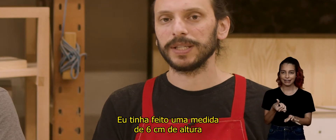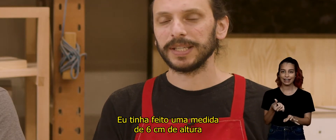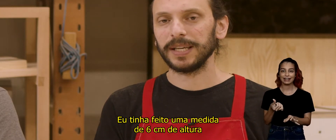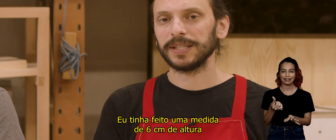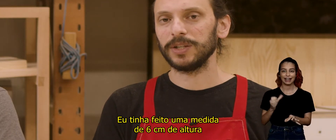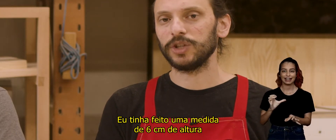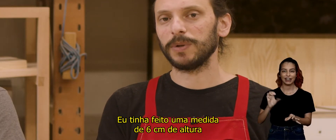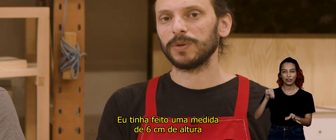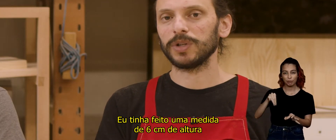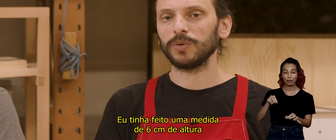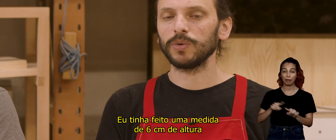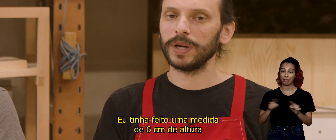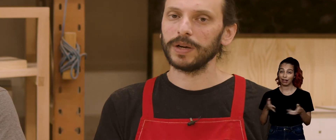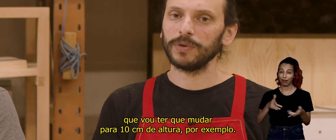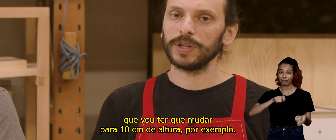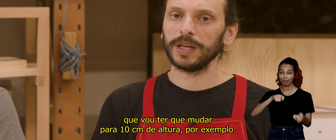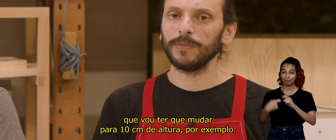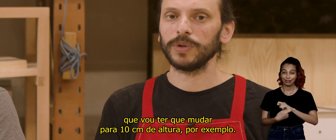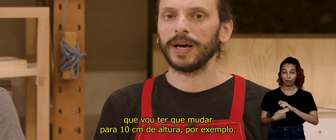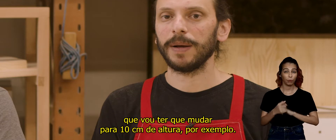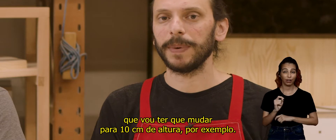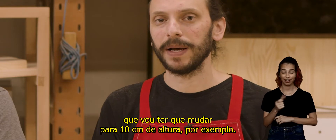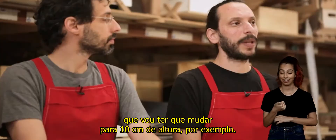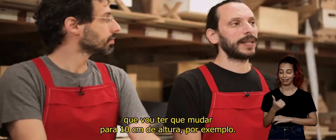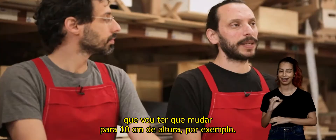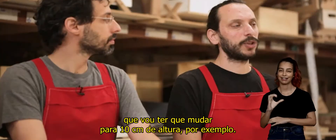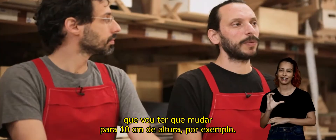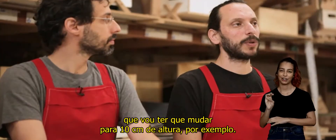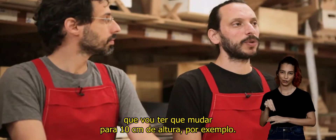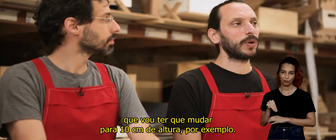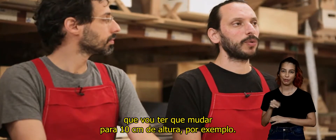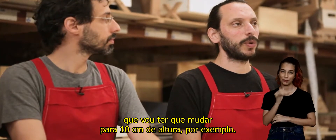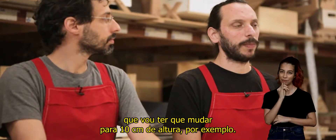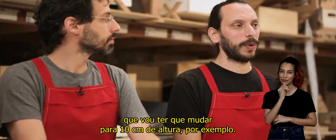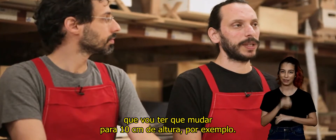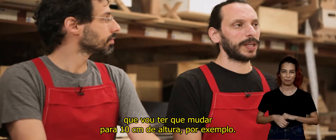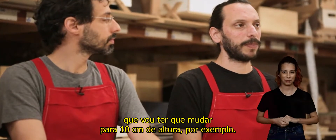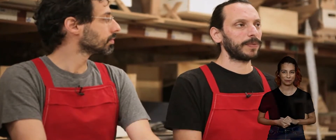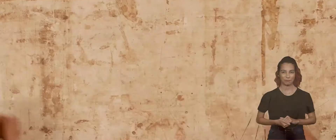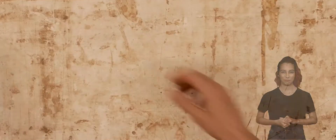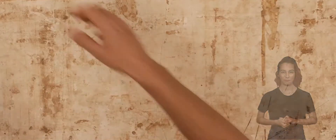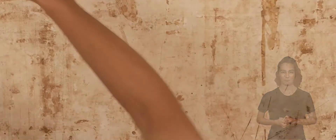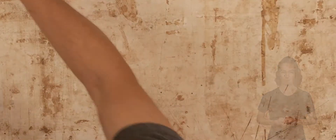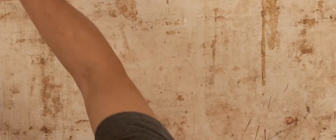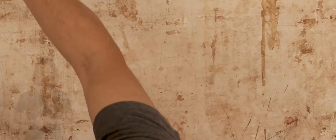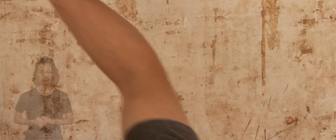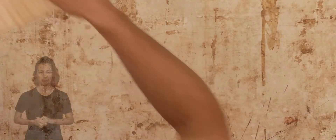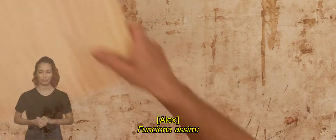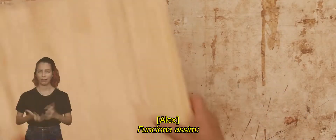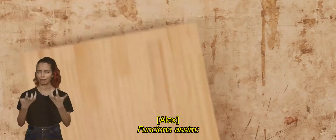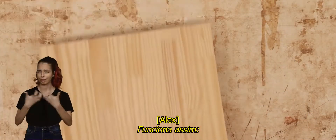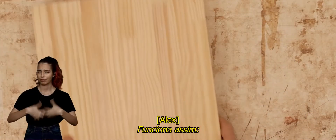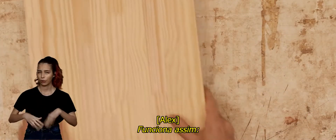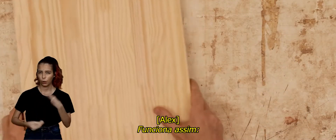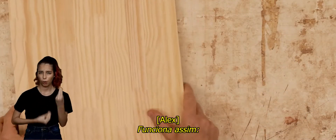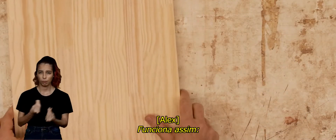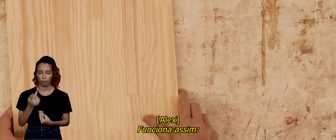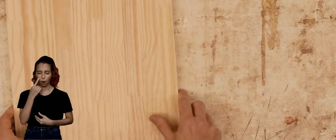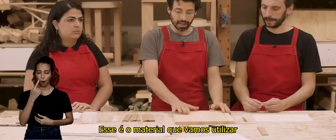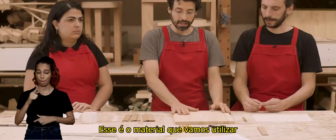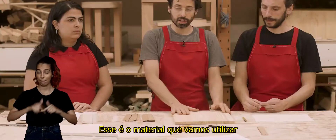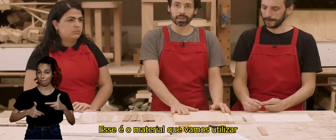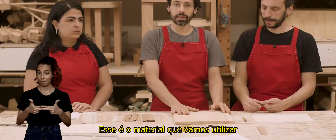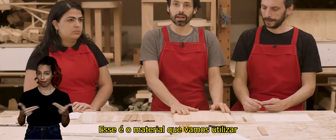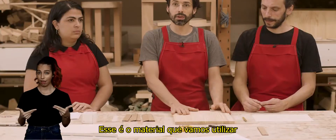de 6 centímetros de altura que eu vou ter que mudar ela para 10 centímetros de altura, por exemplo. Funciona mais ou menos